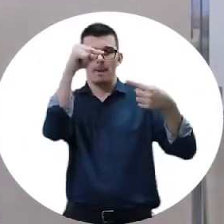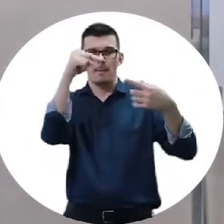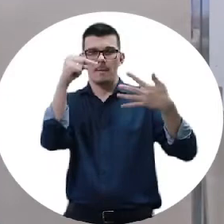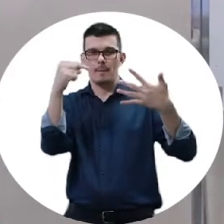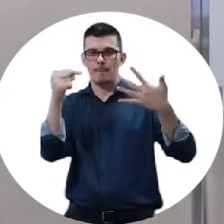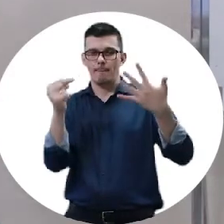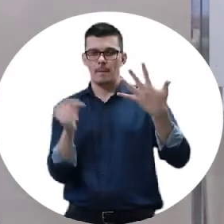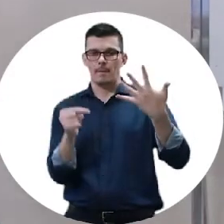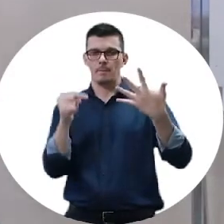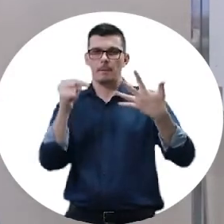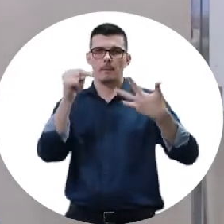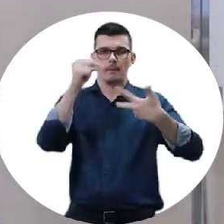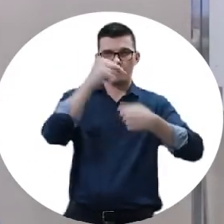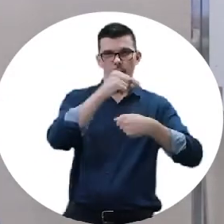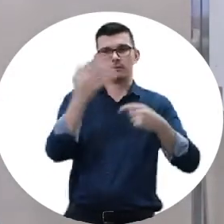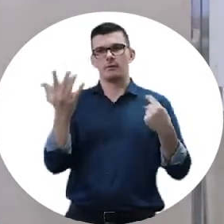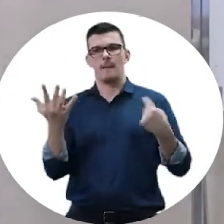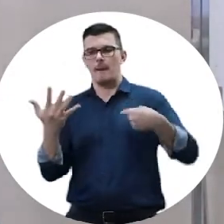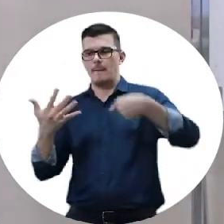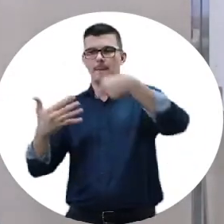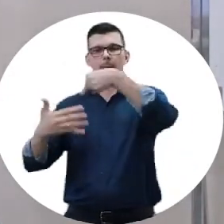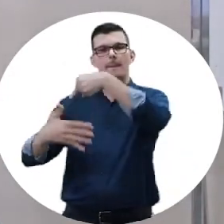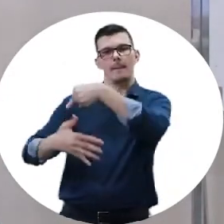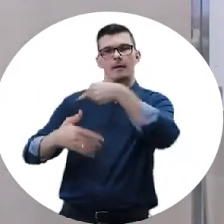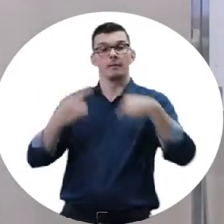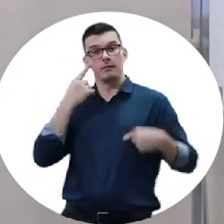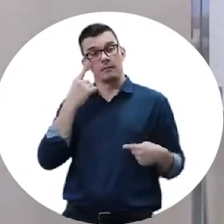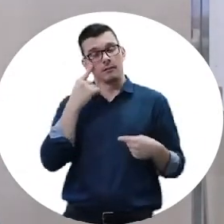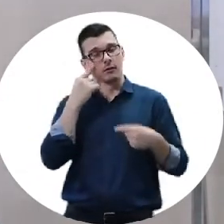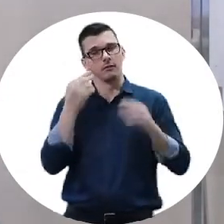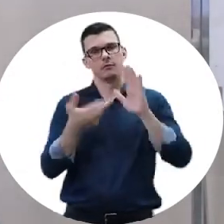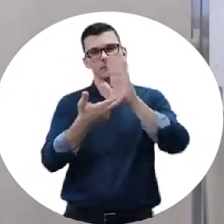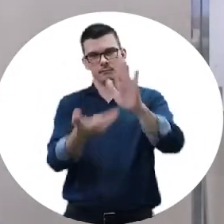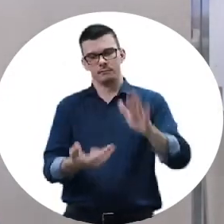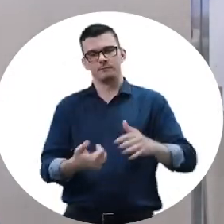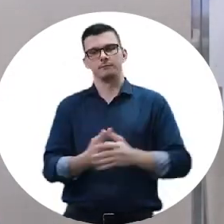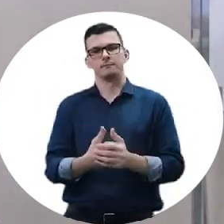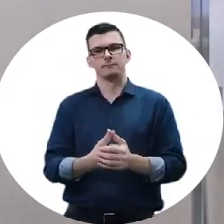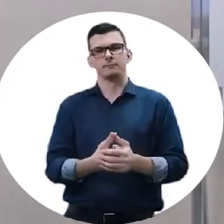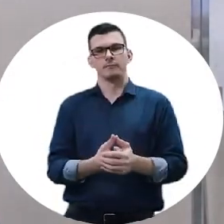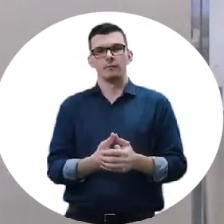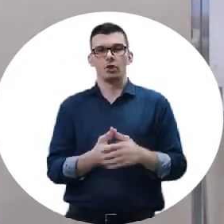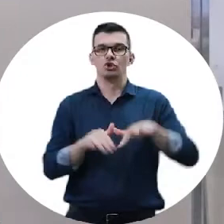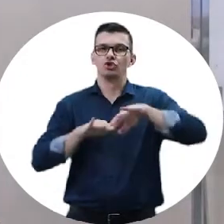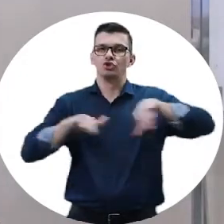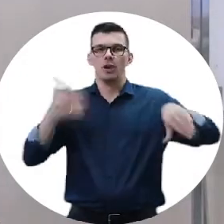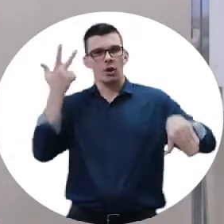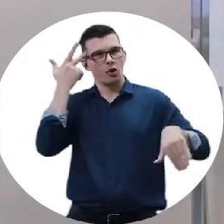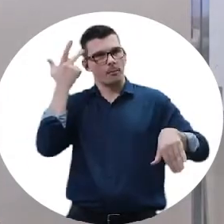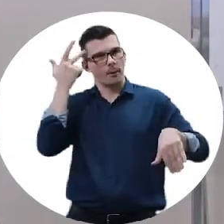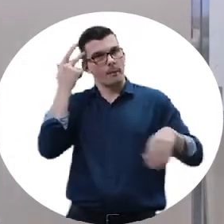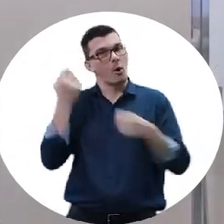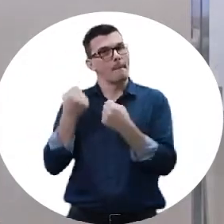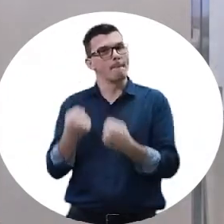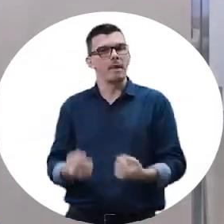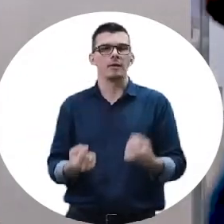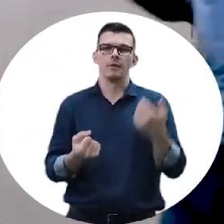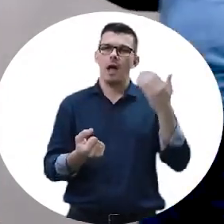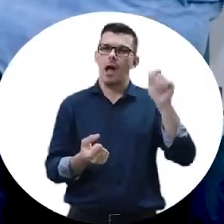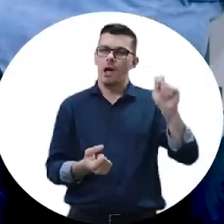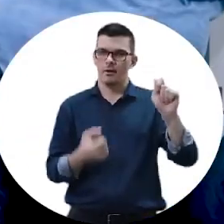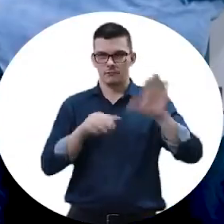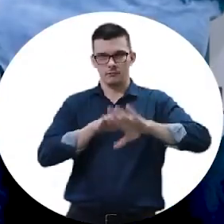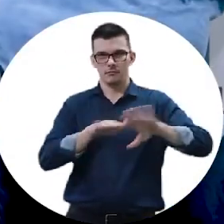passo, separei os blocos. Segundo passo, representa as forças. Vou desconsiderar a normal e o peso de A. Só vou levar em consideração